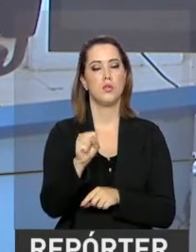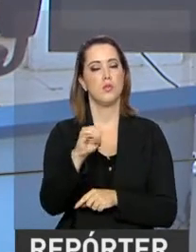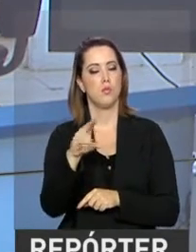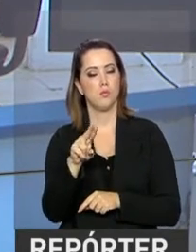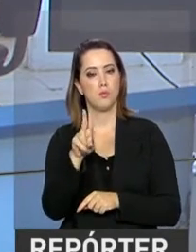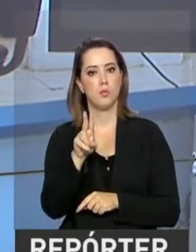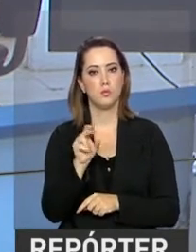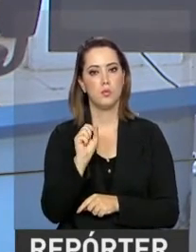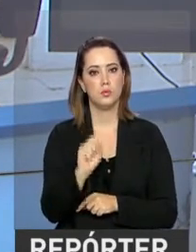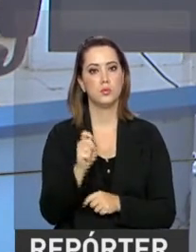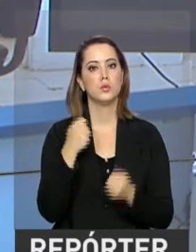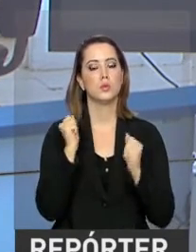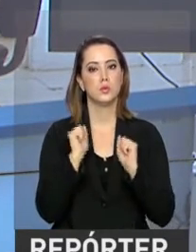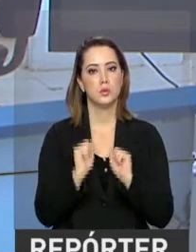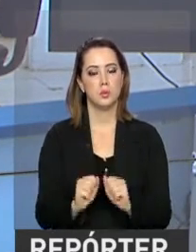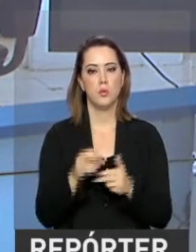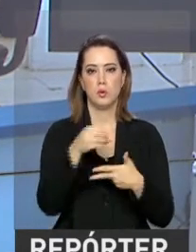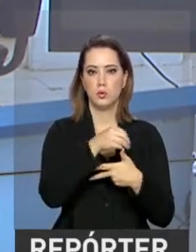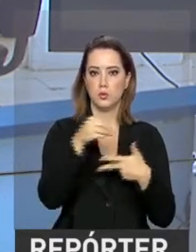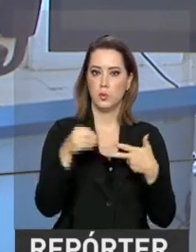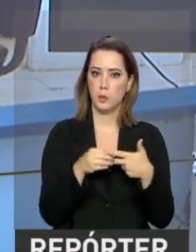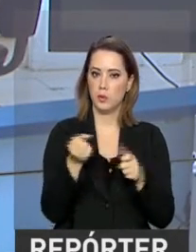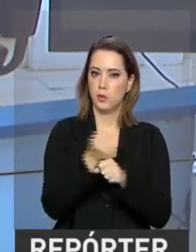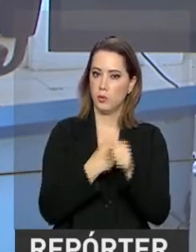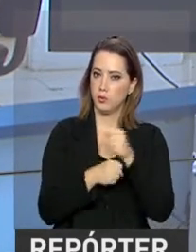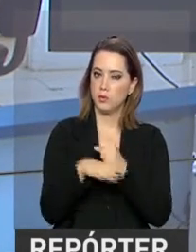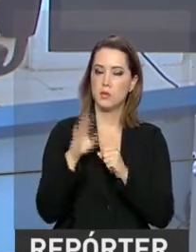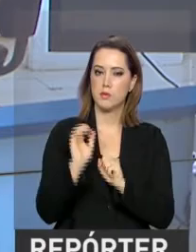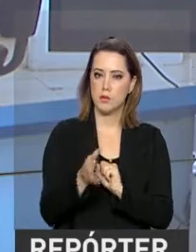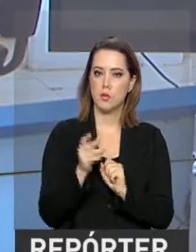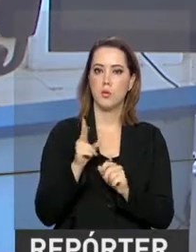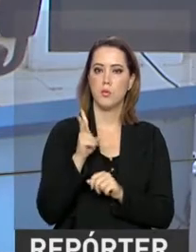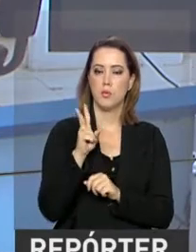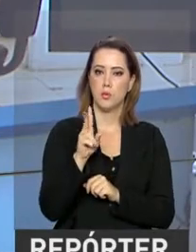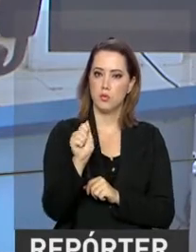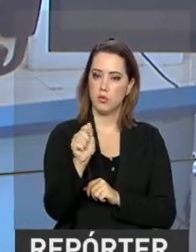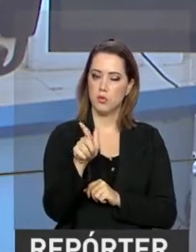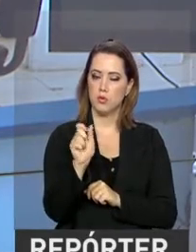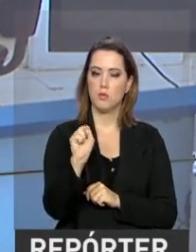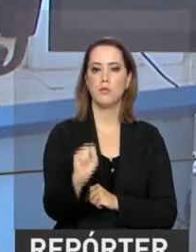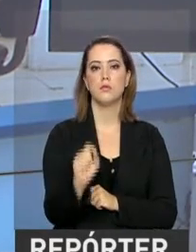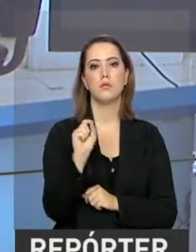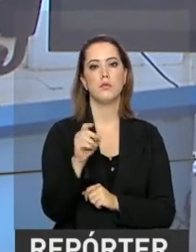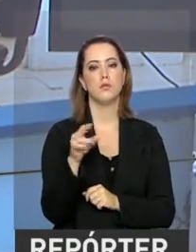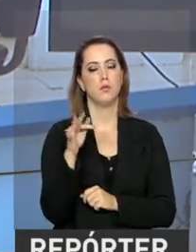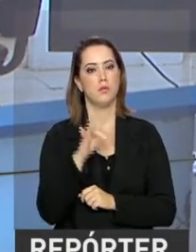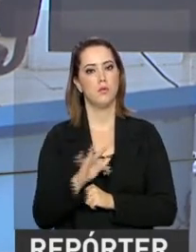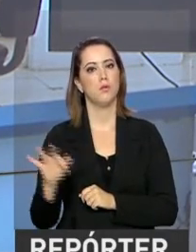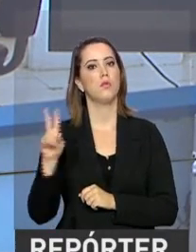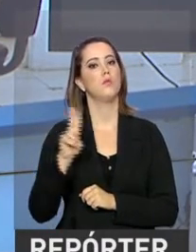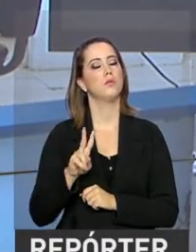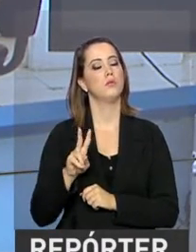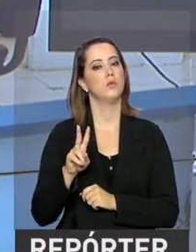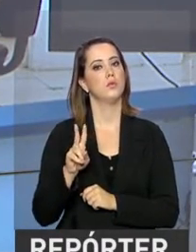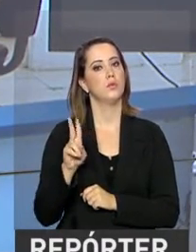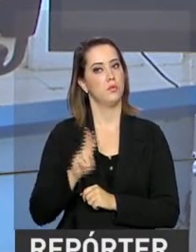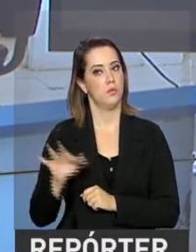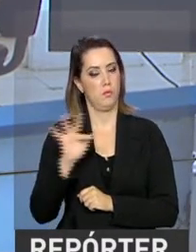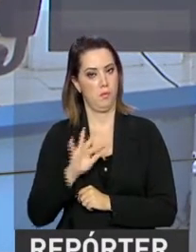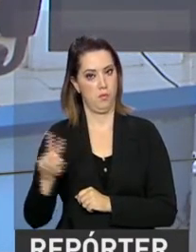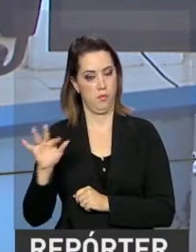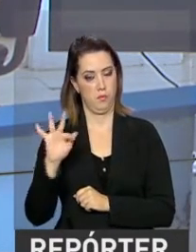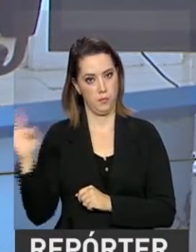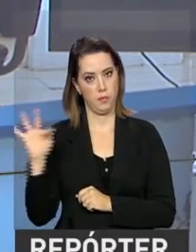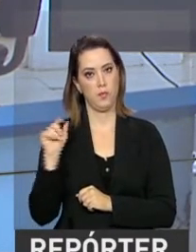seleção unificada os estudantes que fizeram o enem tem acesso a vagas em instituições públicas de educação superior esta edição